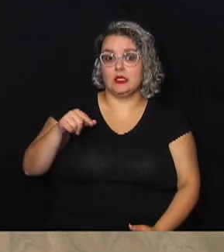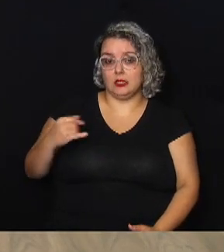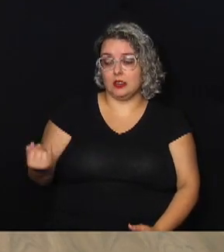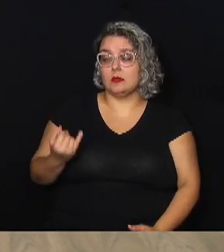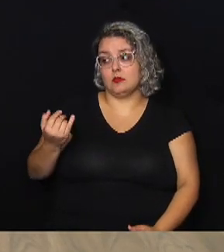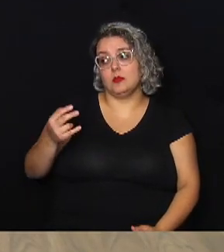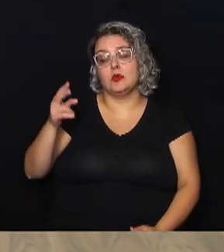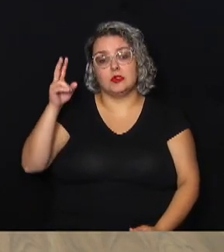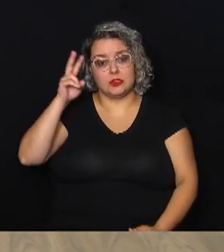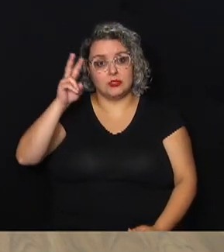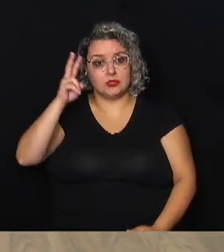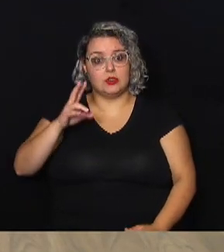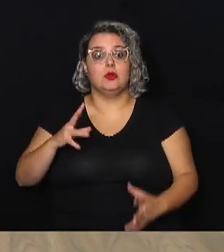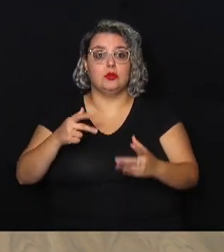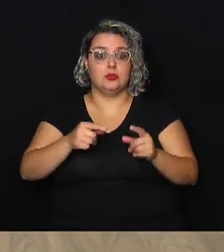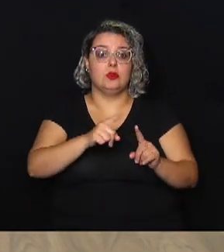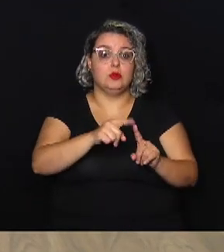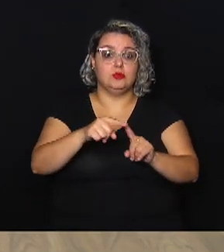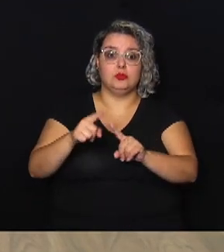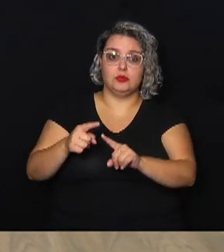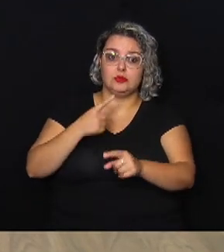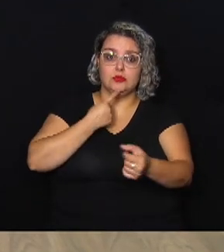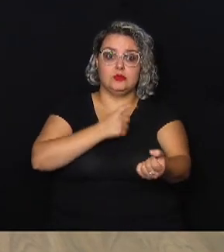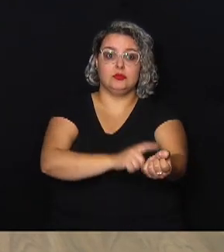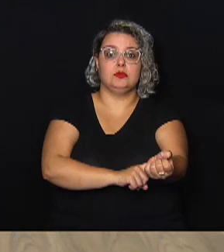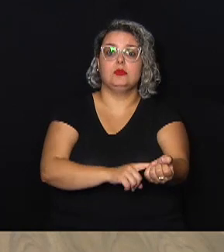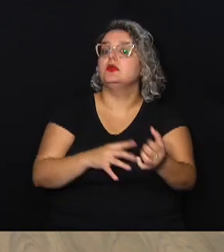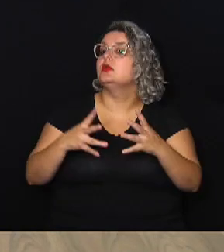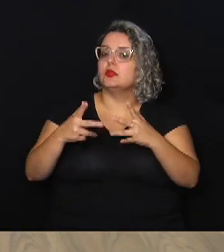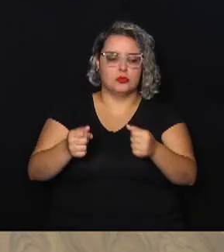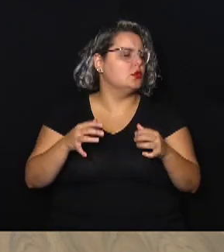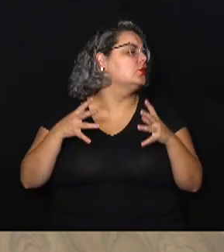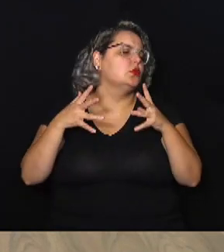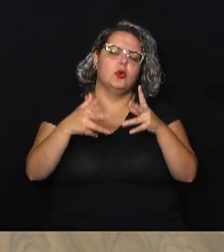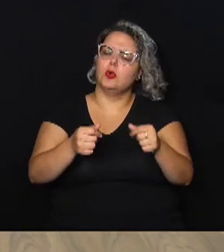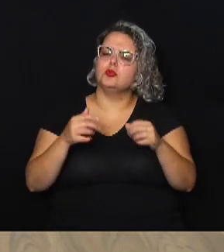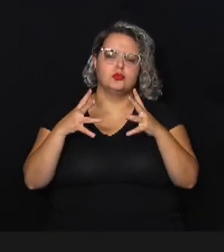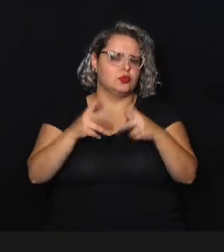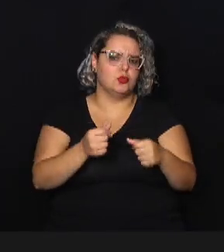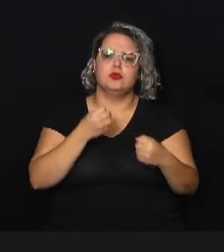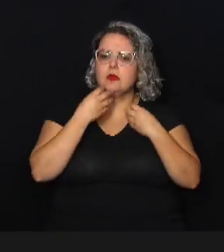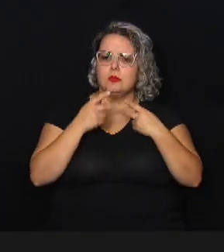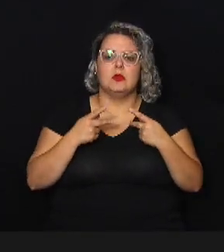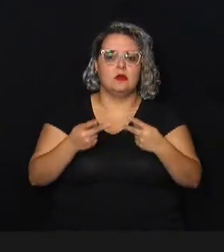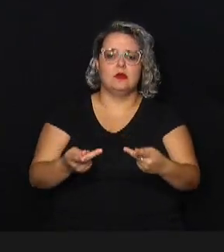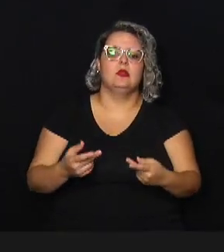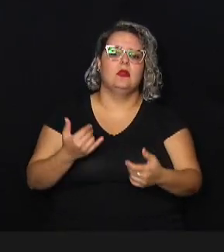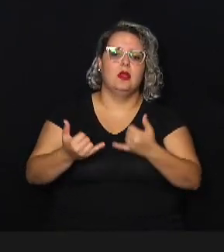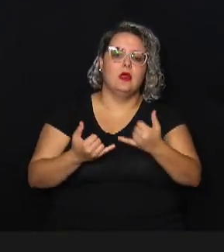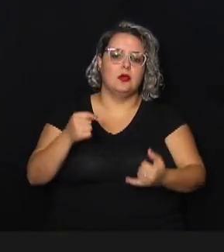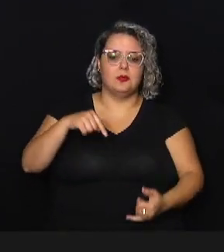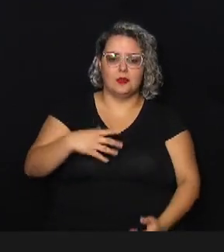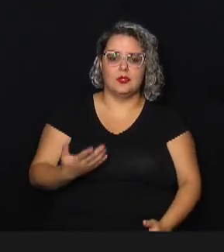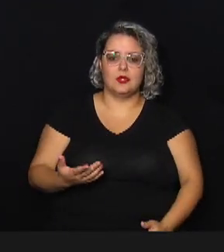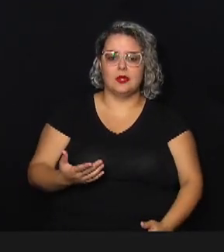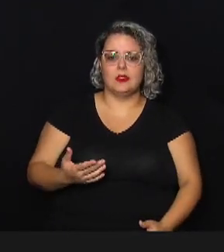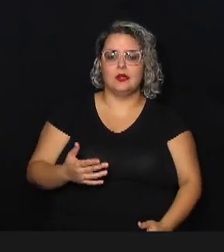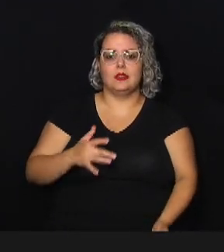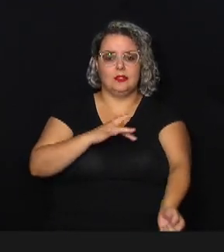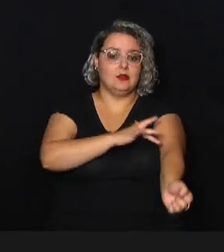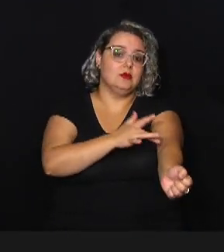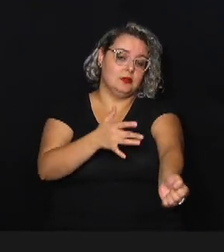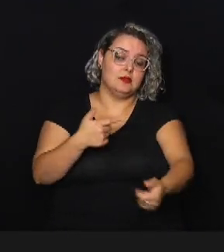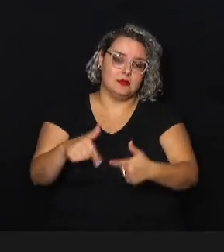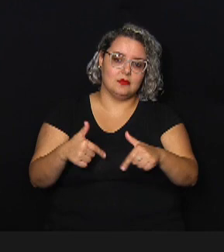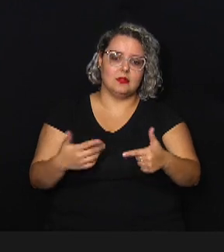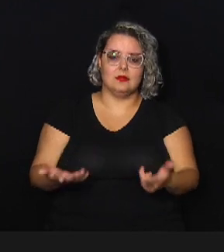todos os tipos de sangue, né, doutor? Todos são bem-vindos. Todos. É óbvio que a gente brinca aqui no banco de sangue, eu trabalho com banco de sangue também, a gente fala,